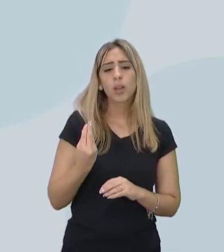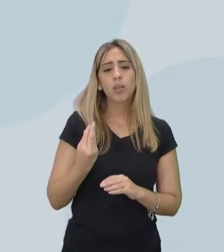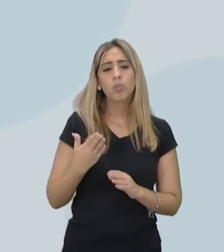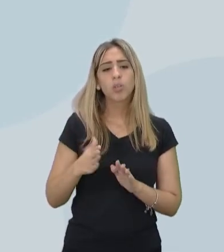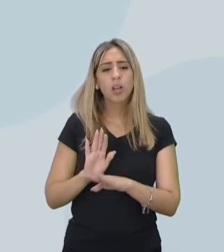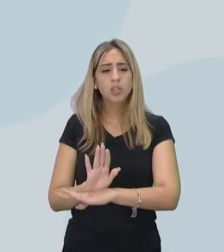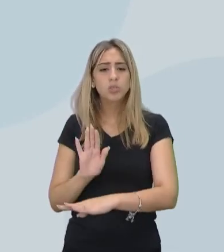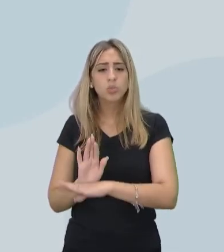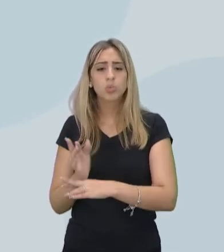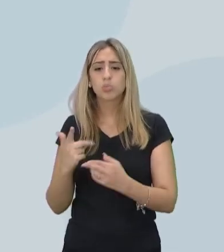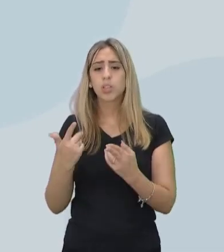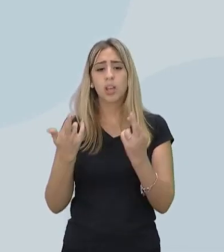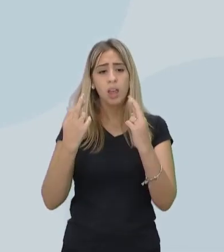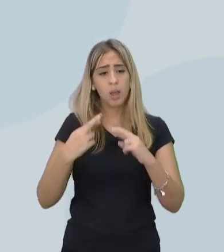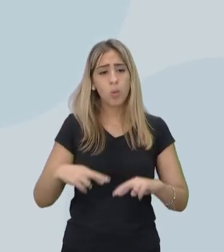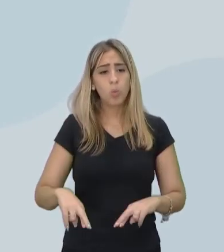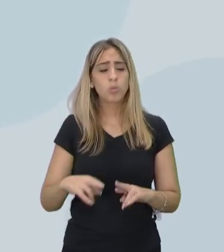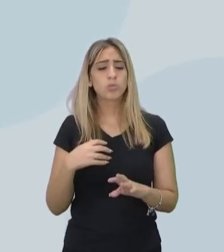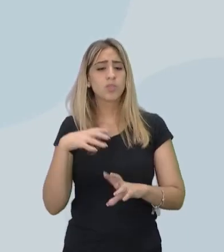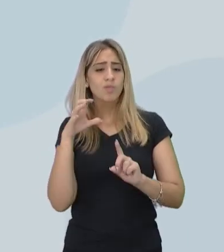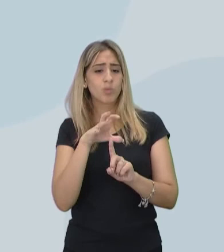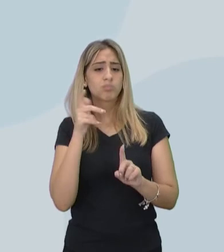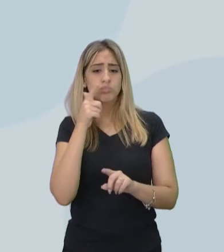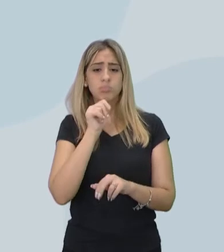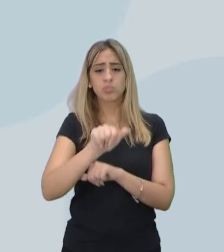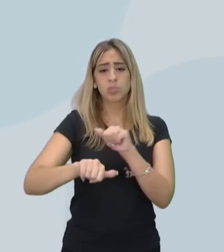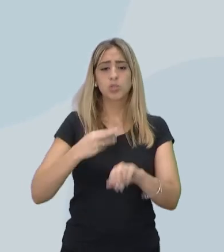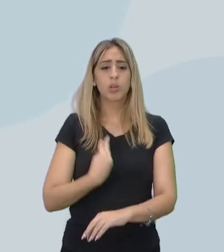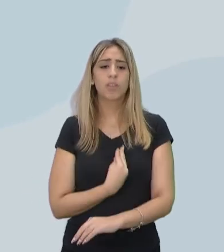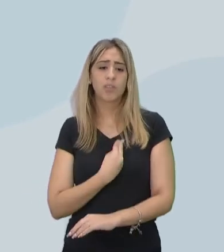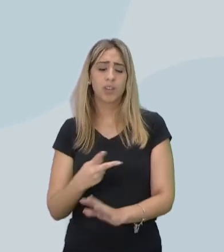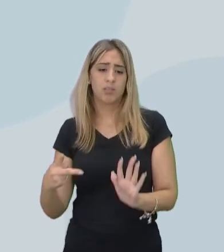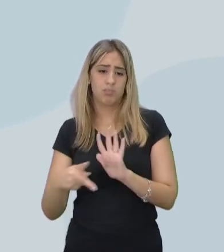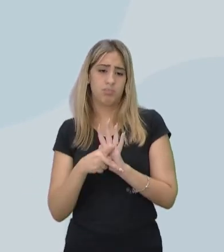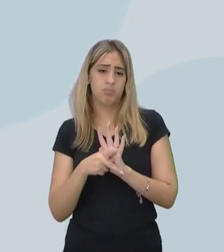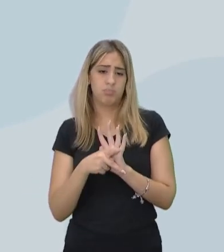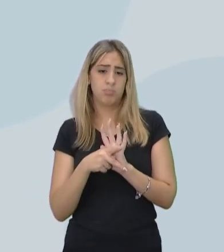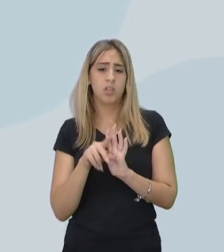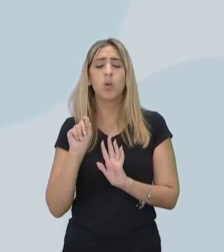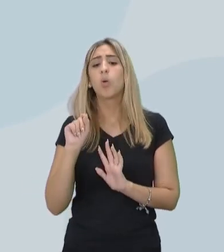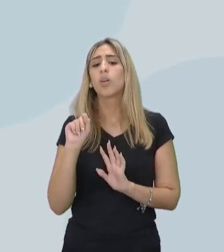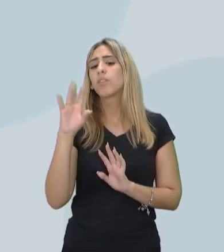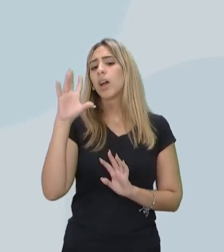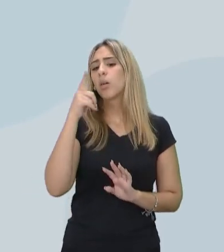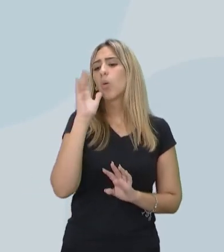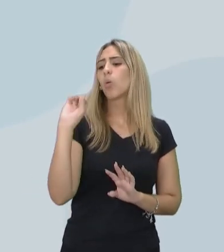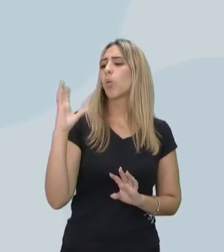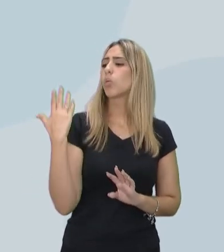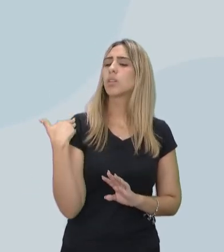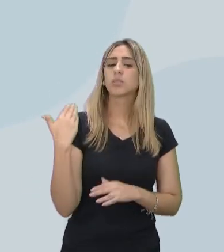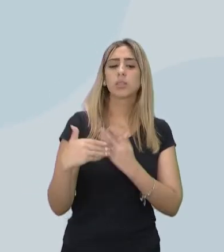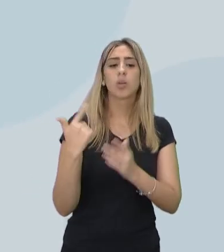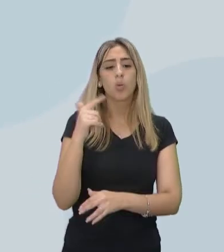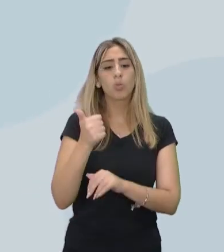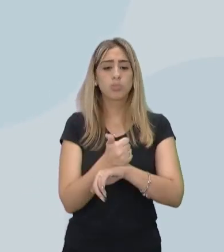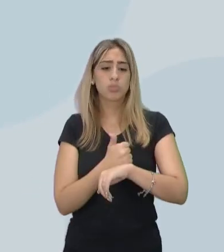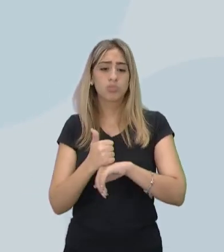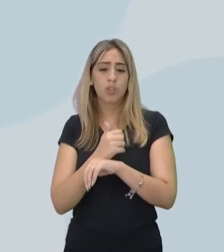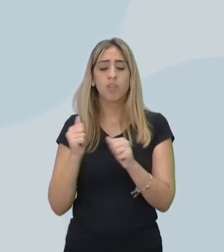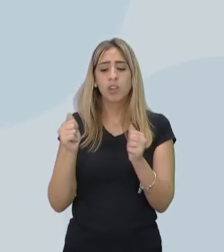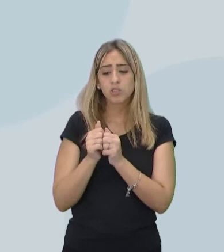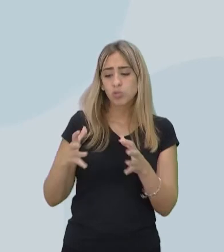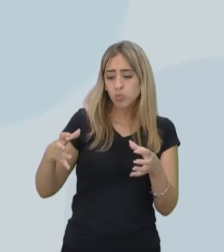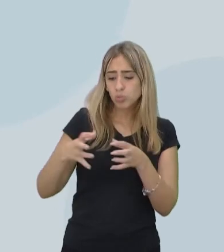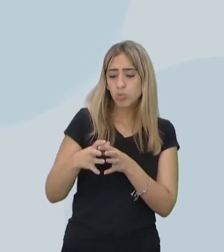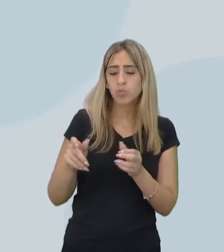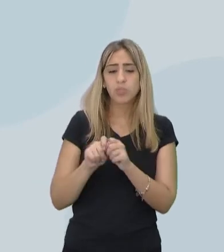sem recursos ou influência para conseguir transformar sua vida por conta própria. Então aí o que vai acontecer? Outros profissionais vão se juntar, vão criar